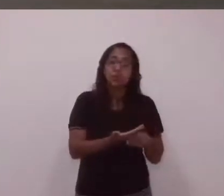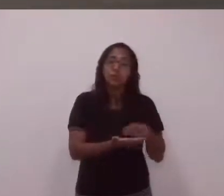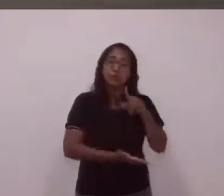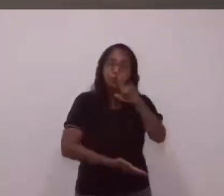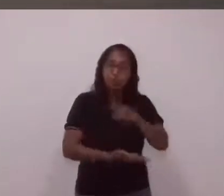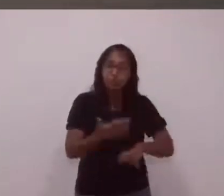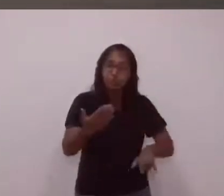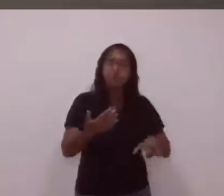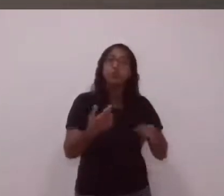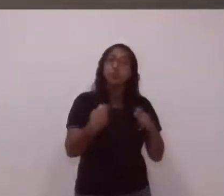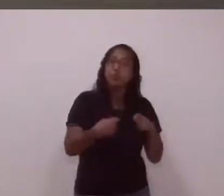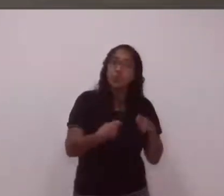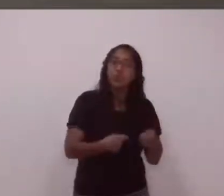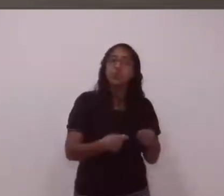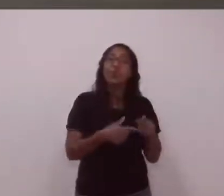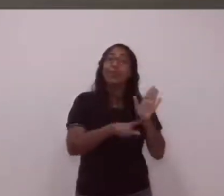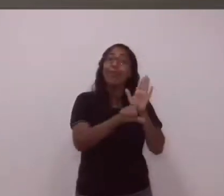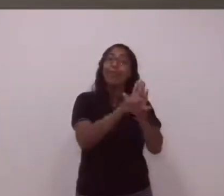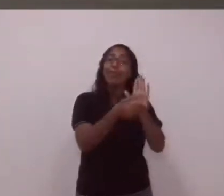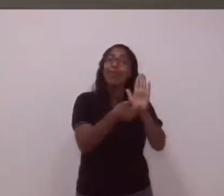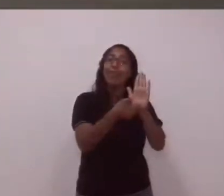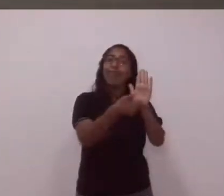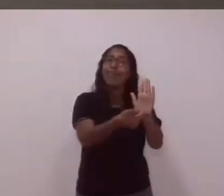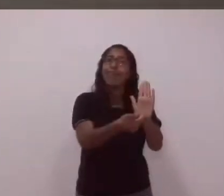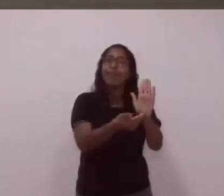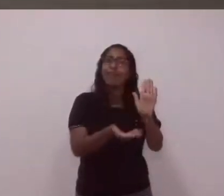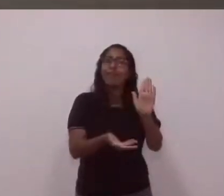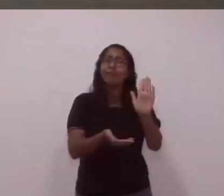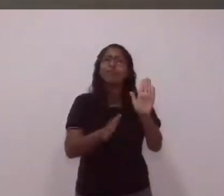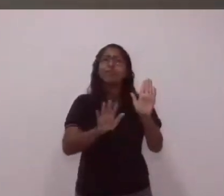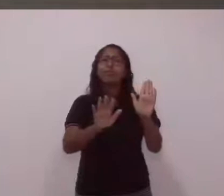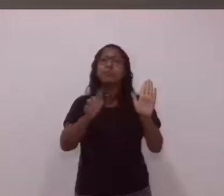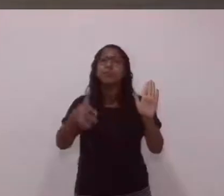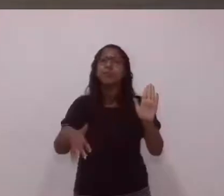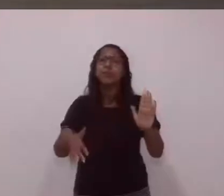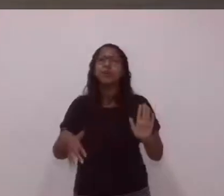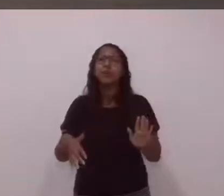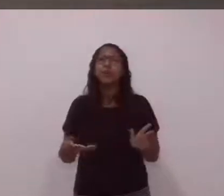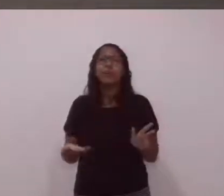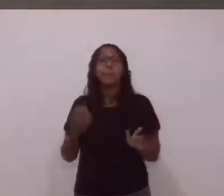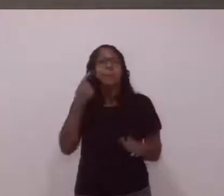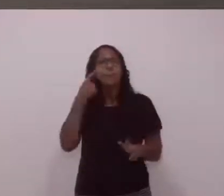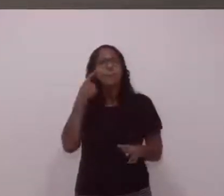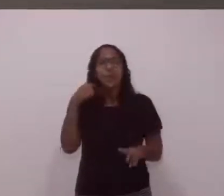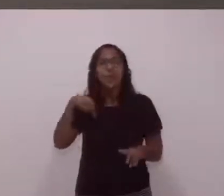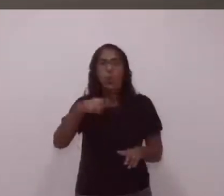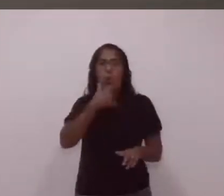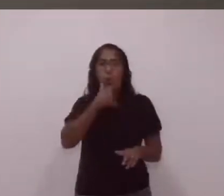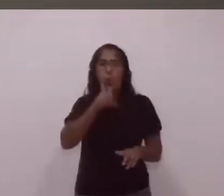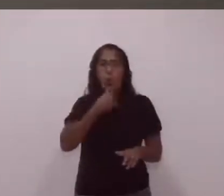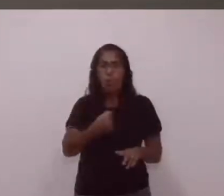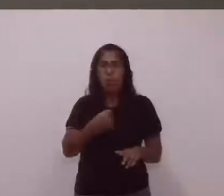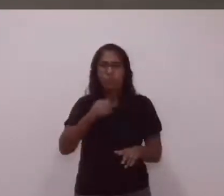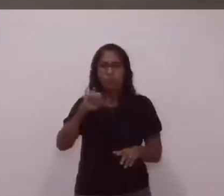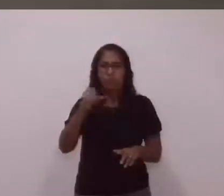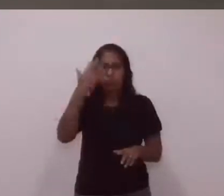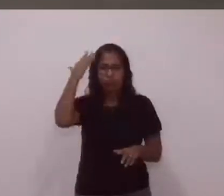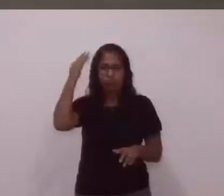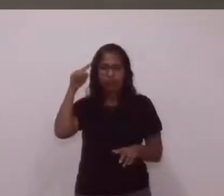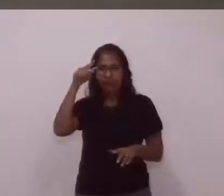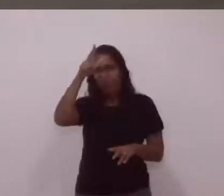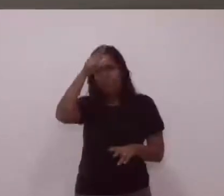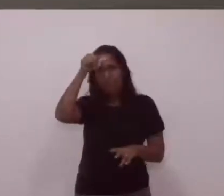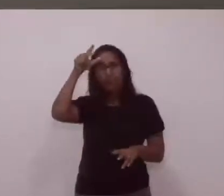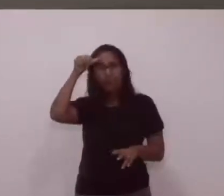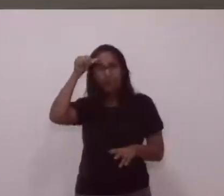imóvel alguém pode pensar que o nosso atual prefeito e aqui é muito claro eu estou falando da gestão